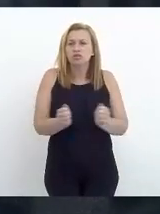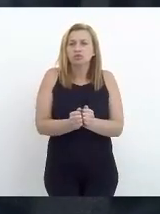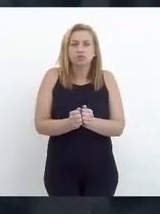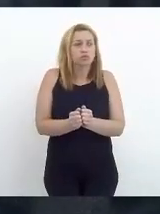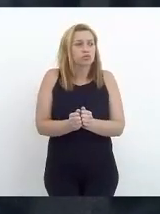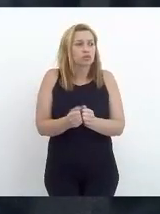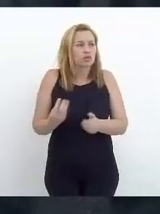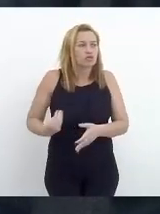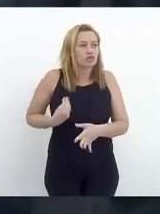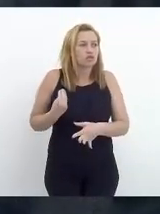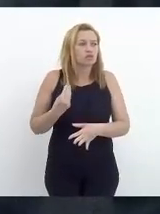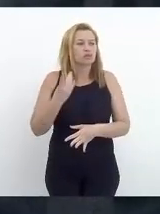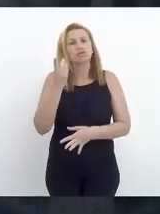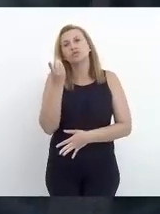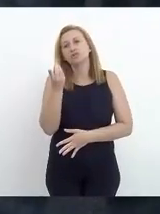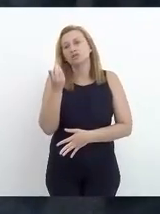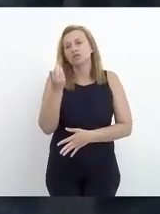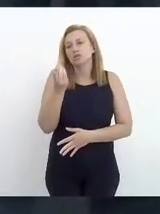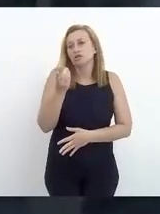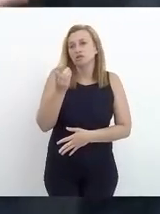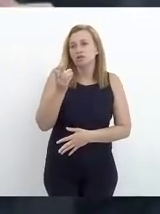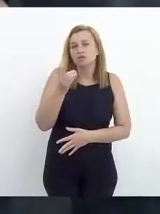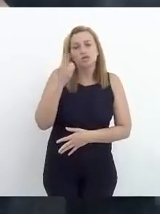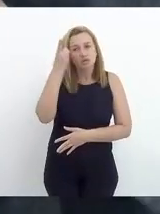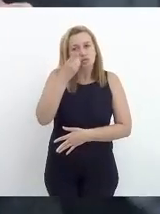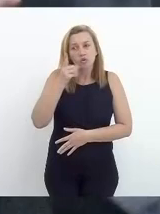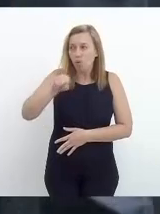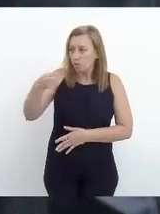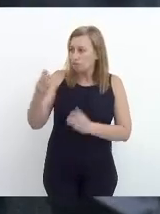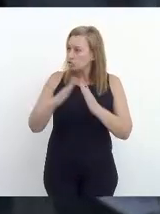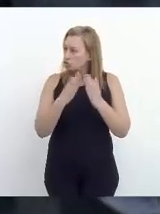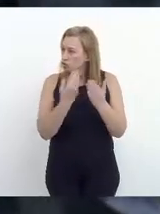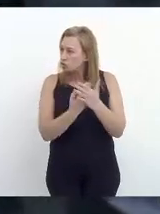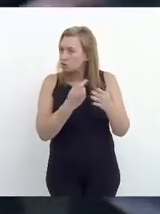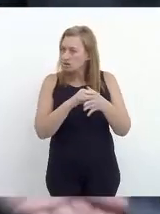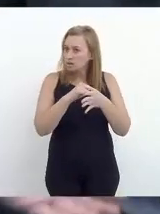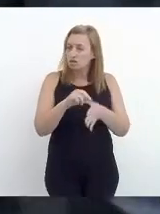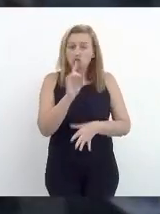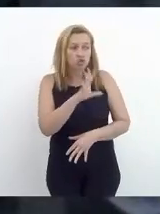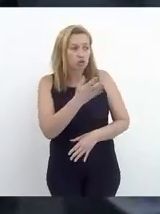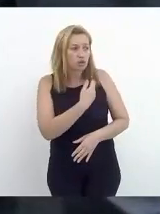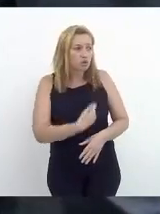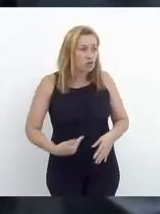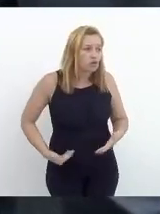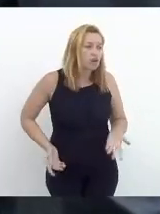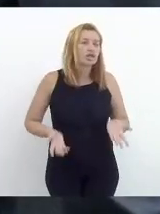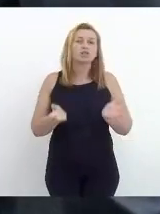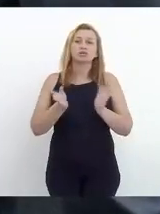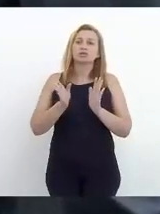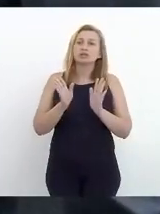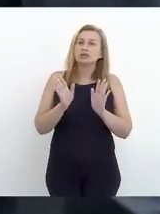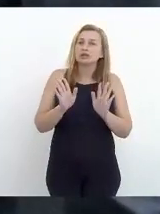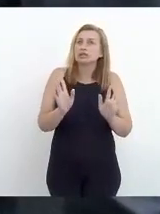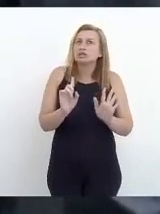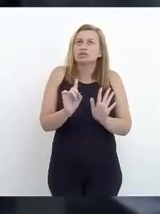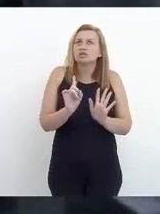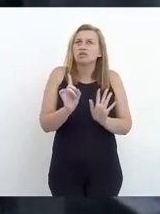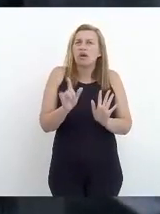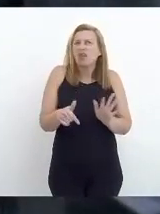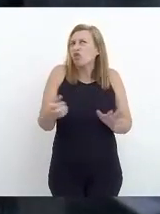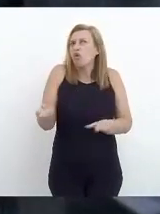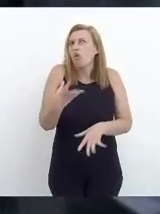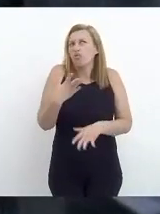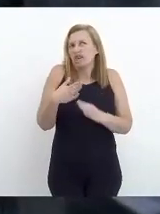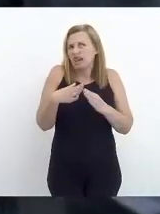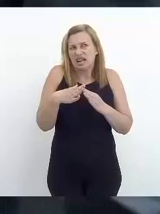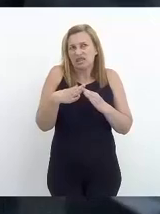parlamentares. Já fizemos outros colégios de líderes em que estava presente o governo, estava presente... Então, assim, isso não é novidade na